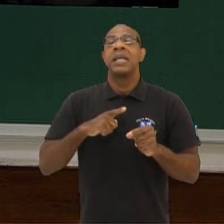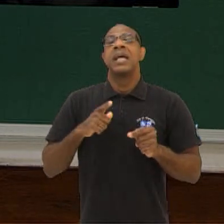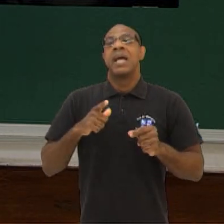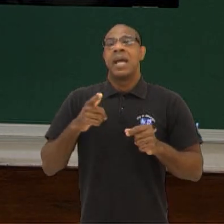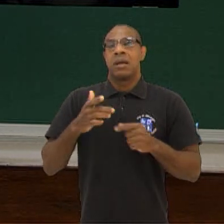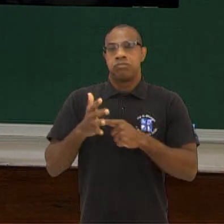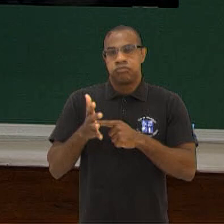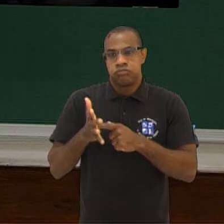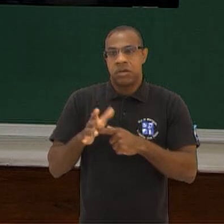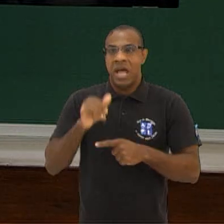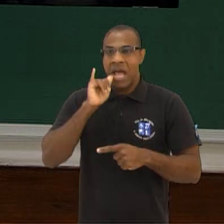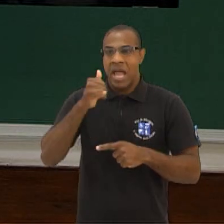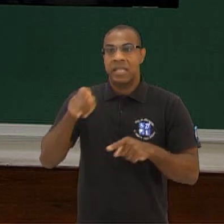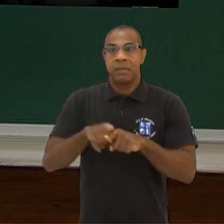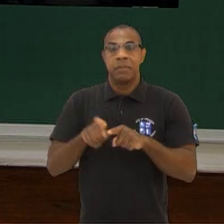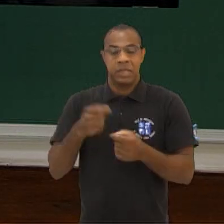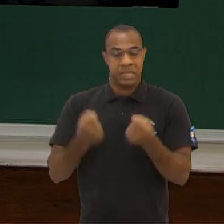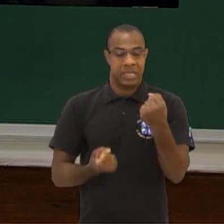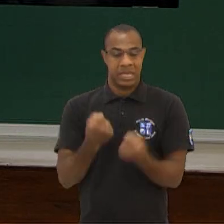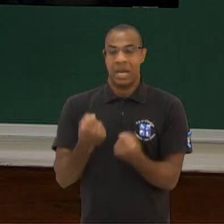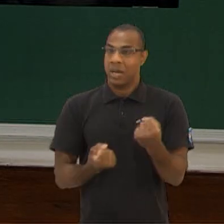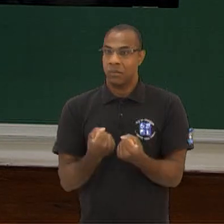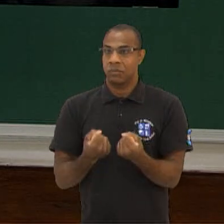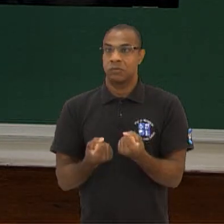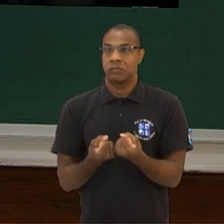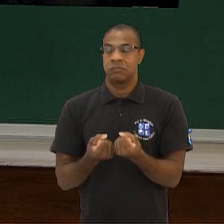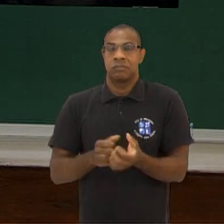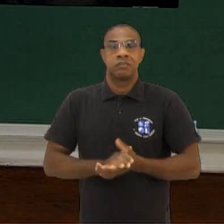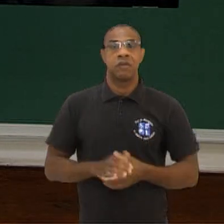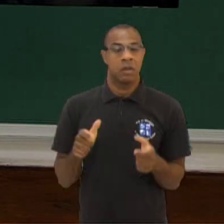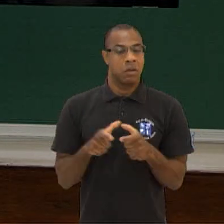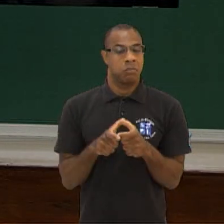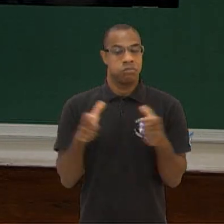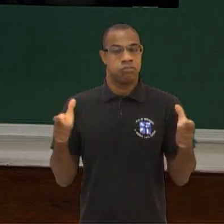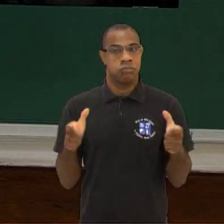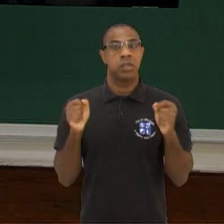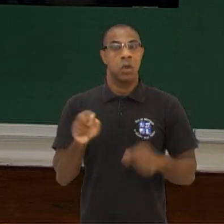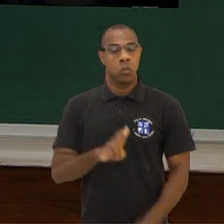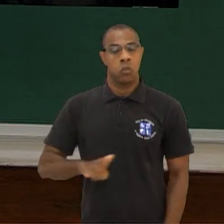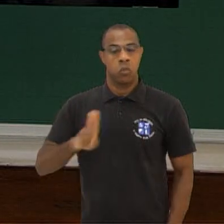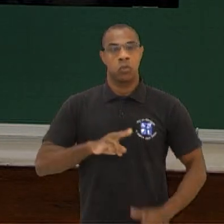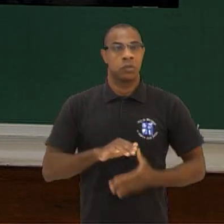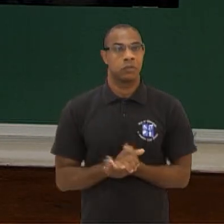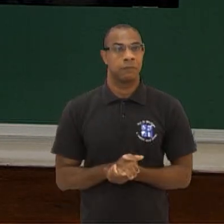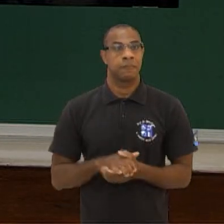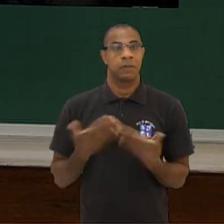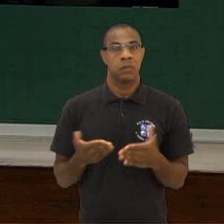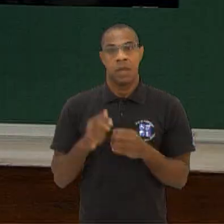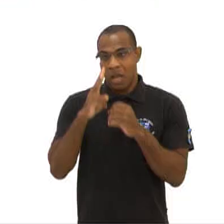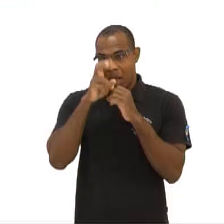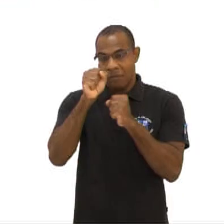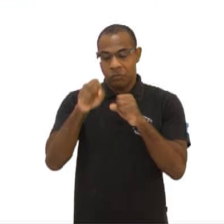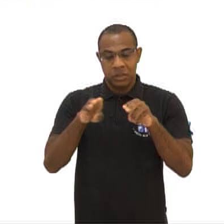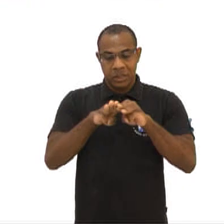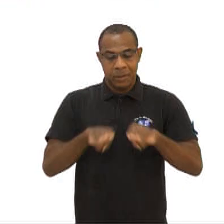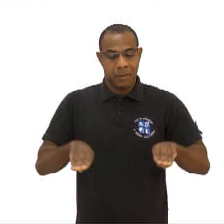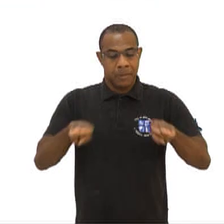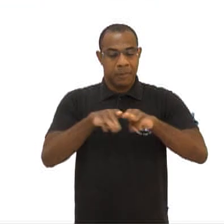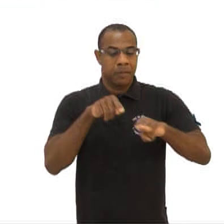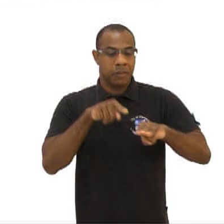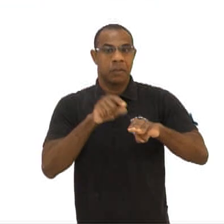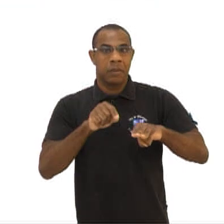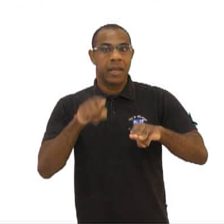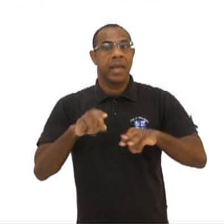que já é usado, né? Mas vai ficar muito mais amplo o seu uso. Então, a força magnética, ela